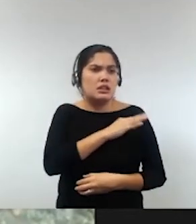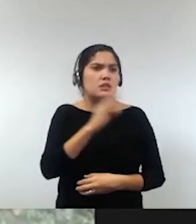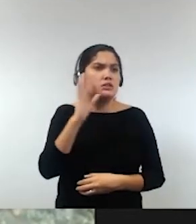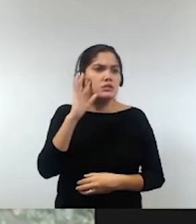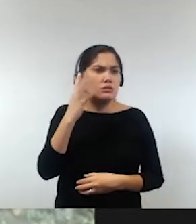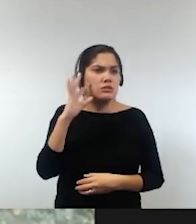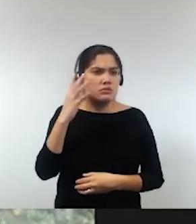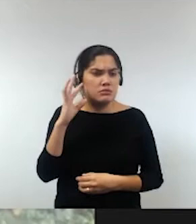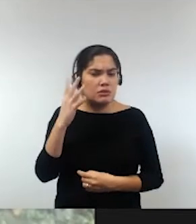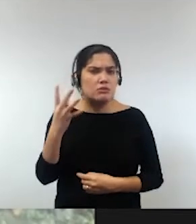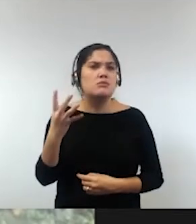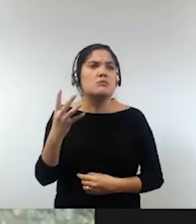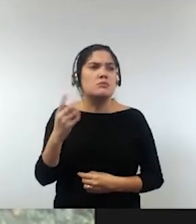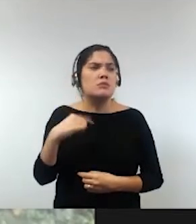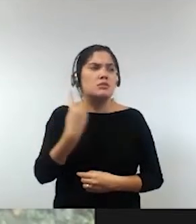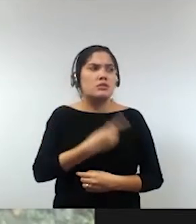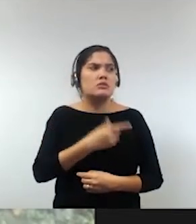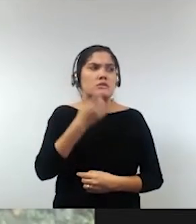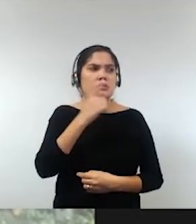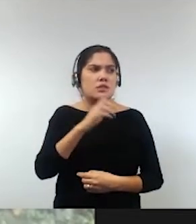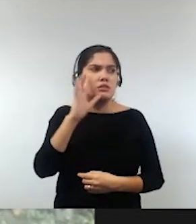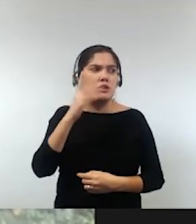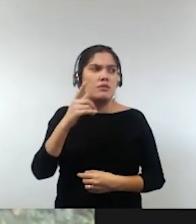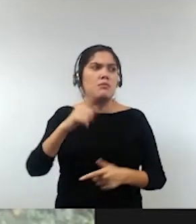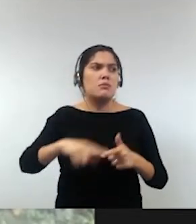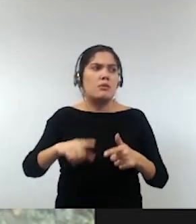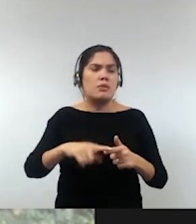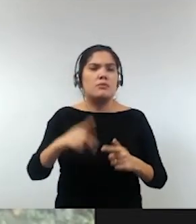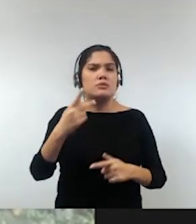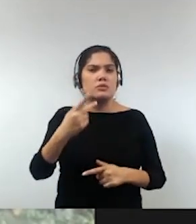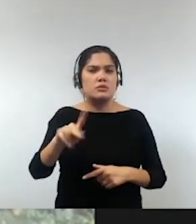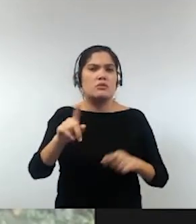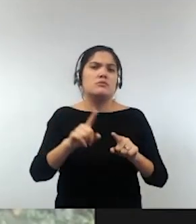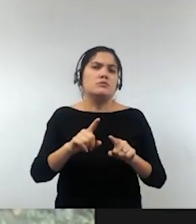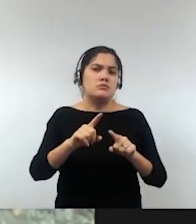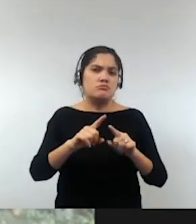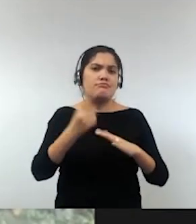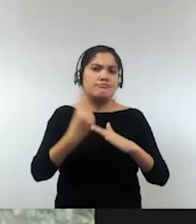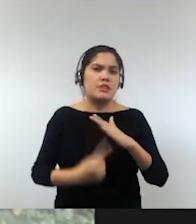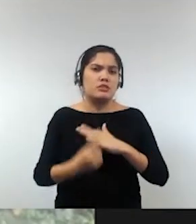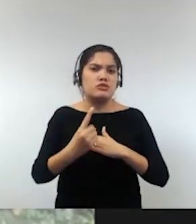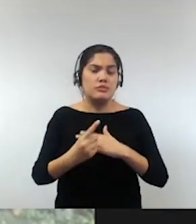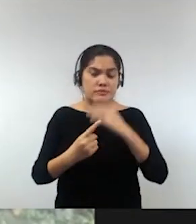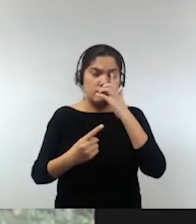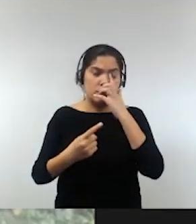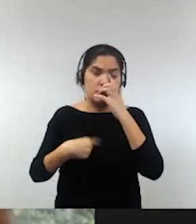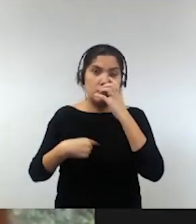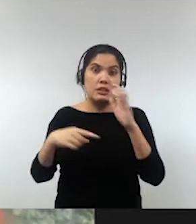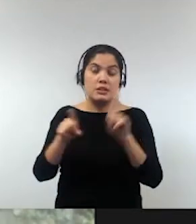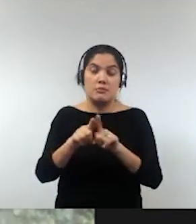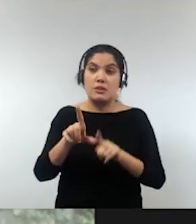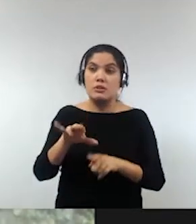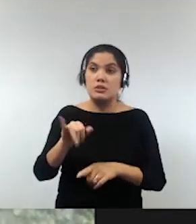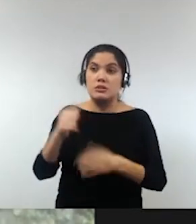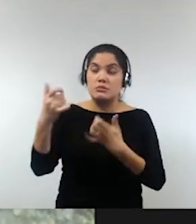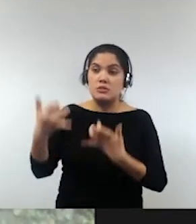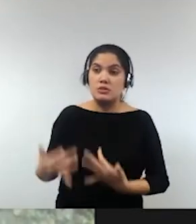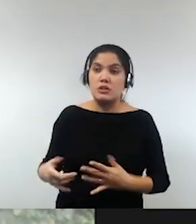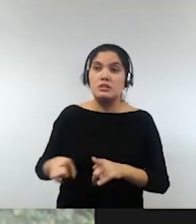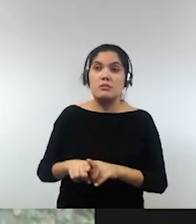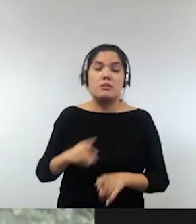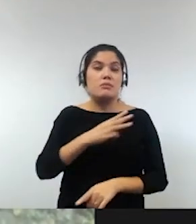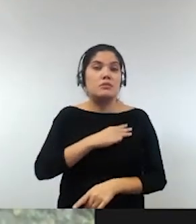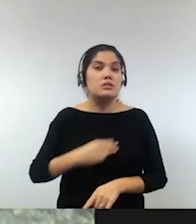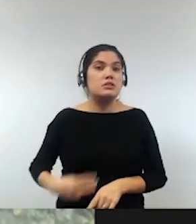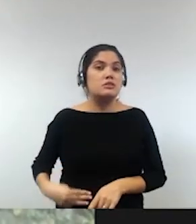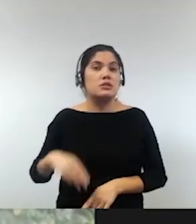solução de conflitos para resolver o problema do seu cliente. E aí a fala da Lúcia também me fez lembrar a fala do ministro